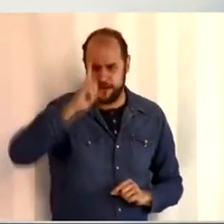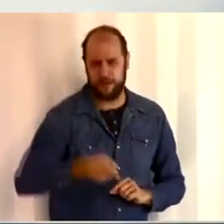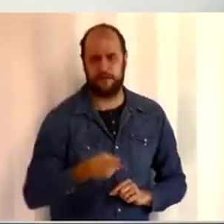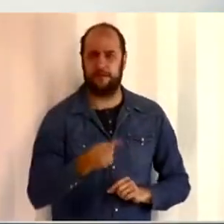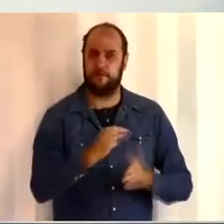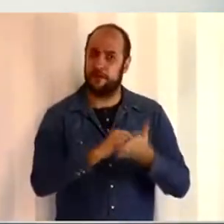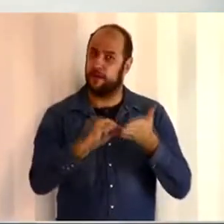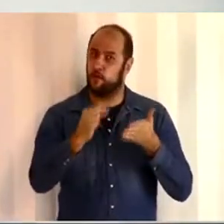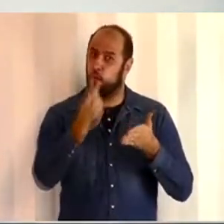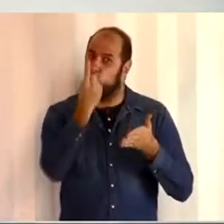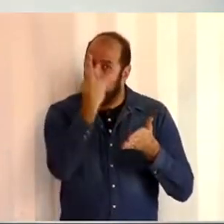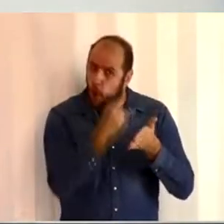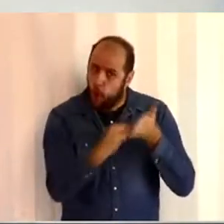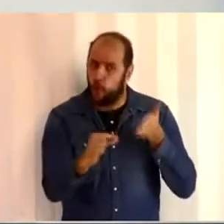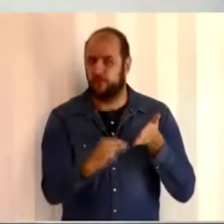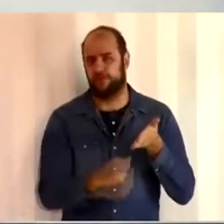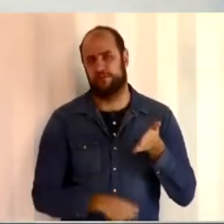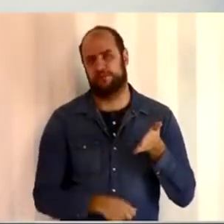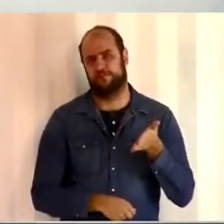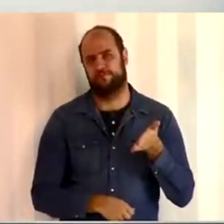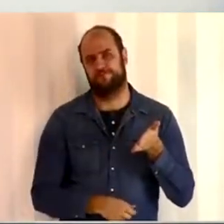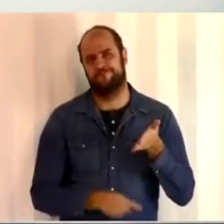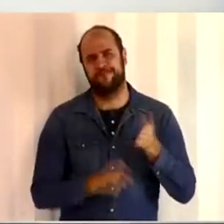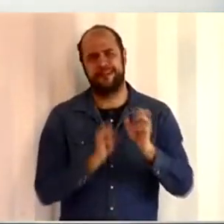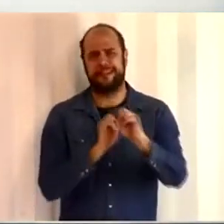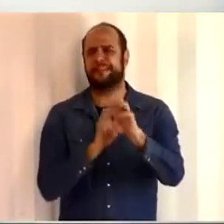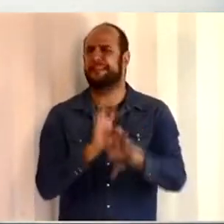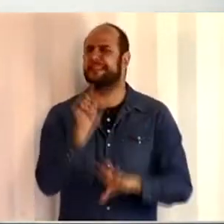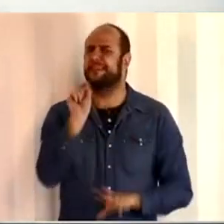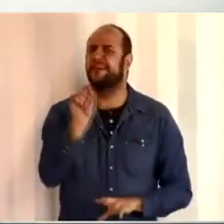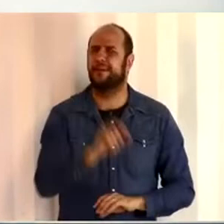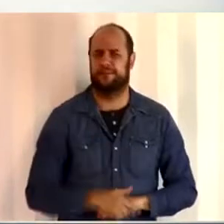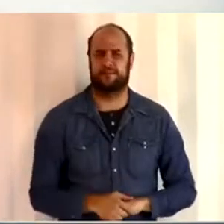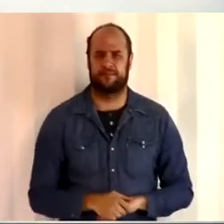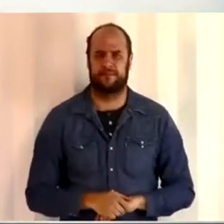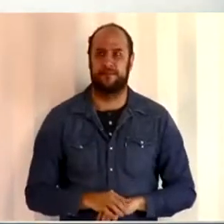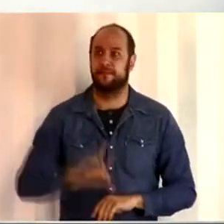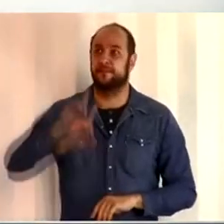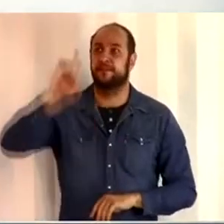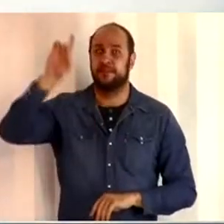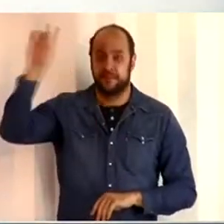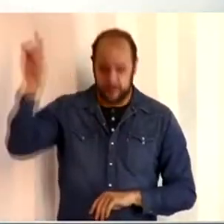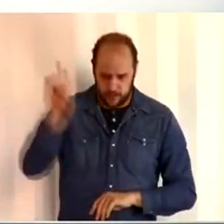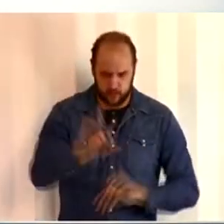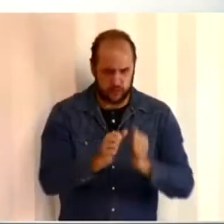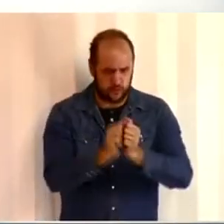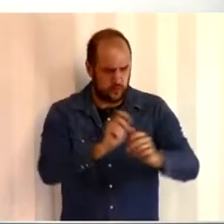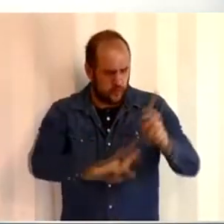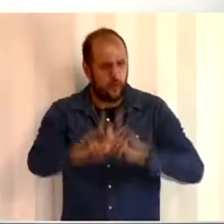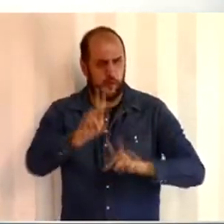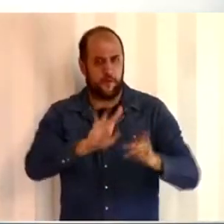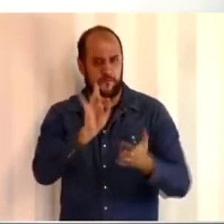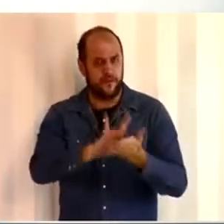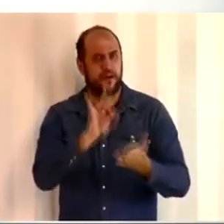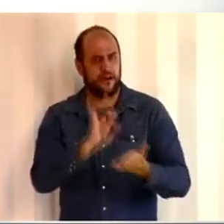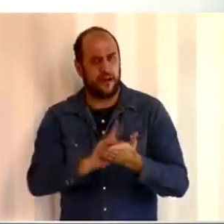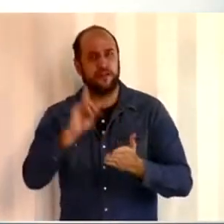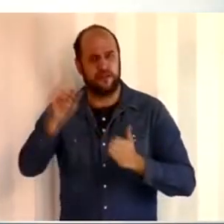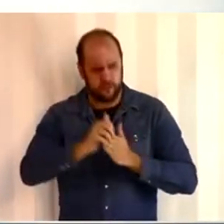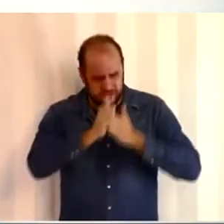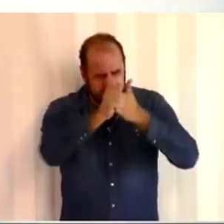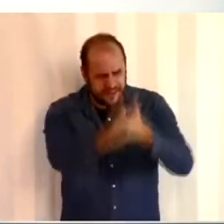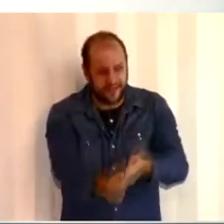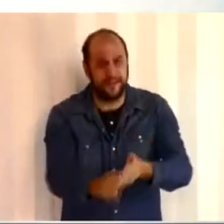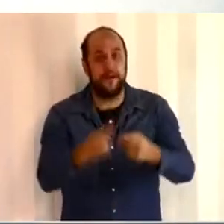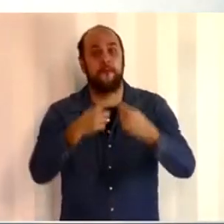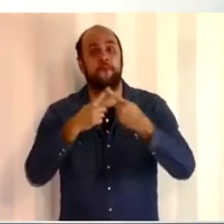só num versículo. O que isso quer nos ensinar? Que a presença de Deus no meio do seu povo, ela é real, é Deus quem nos conduz,